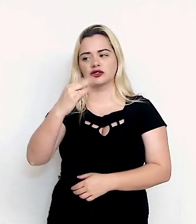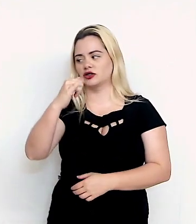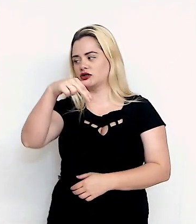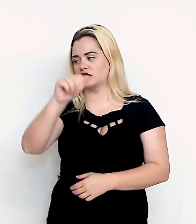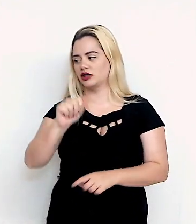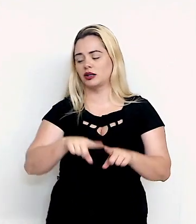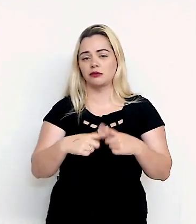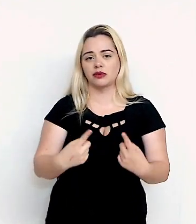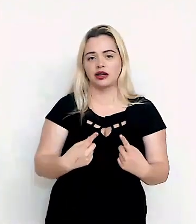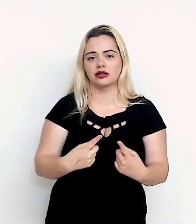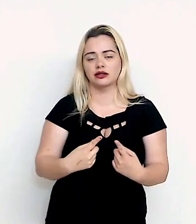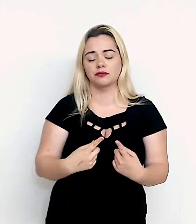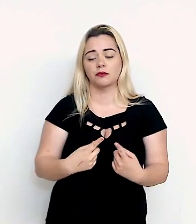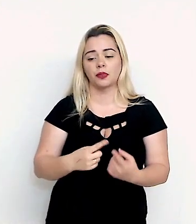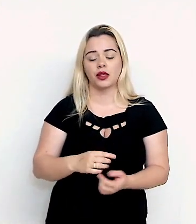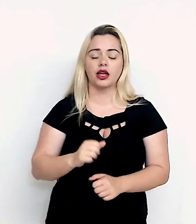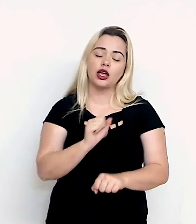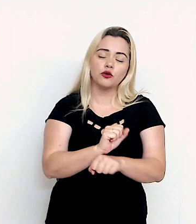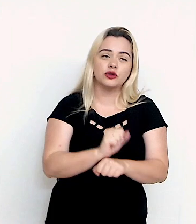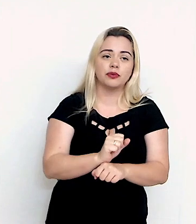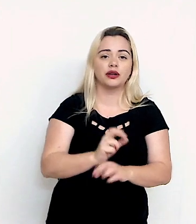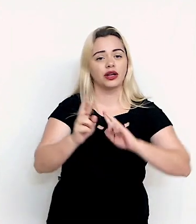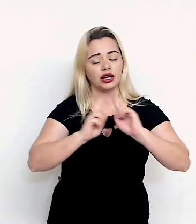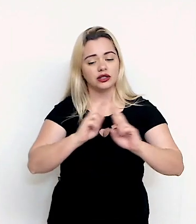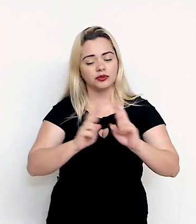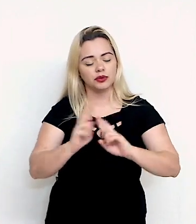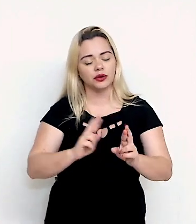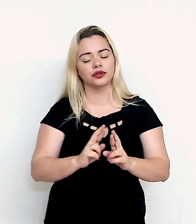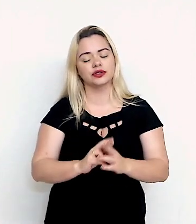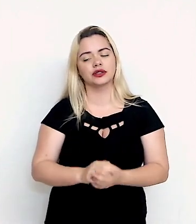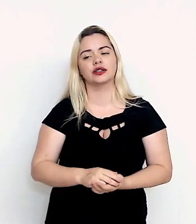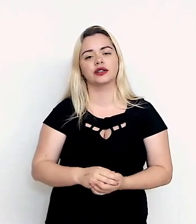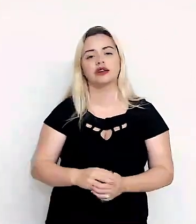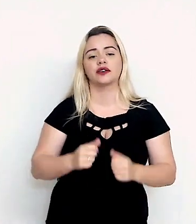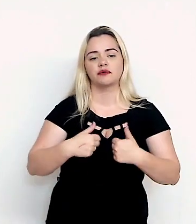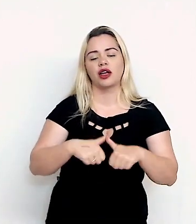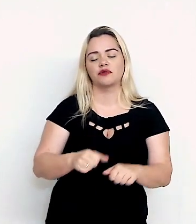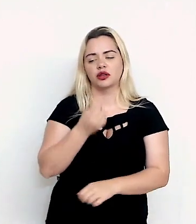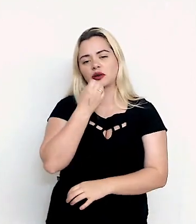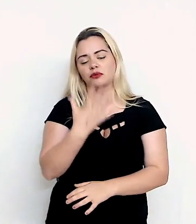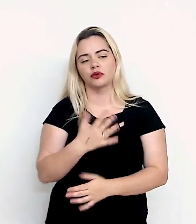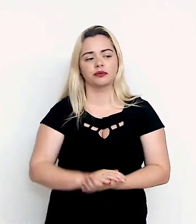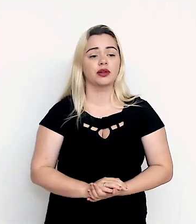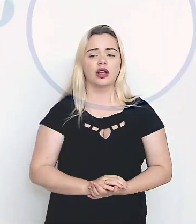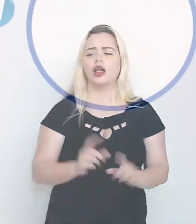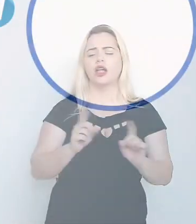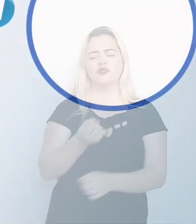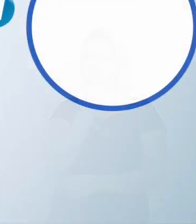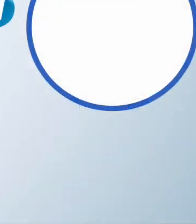aqui mas eu acho que espero que a resposta seja bastante satisfatória não foi excelente muito